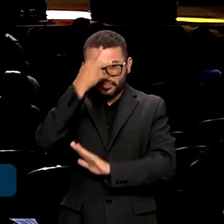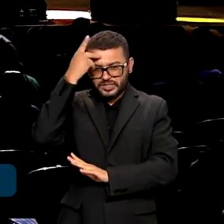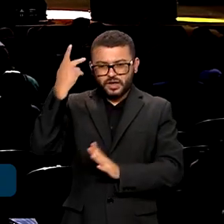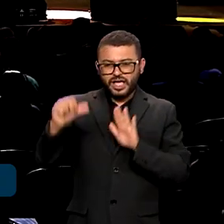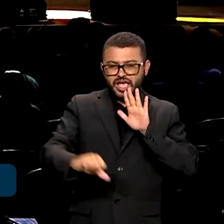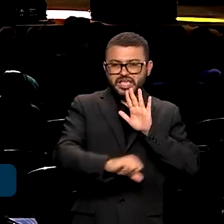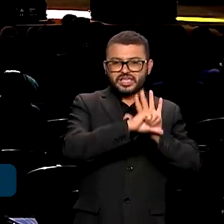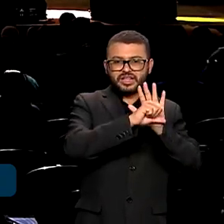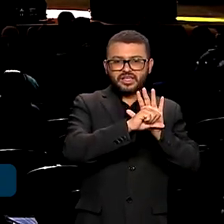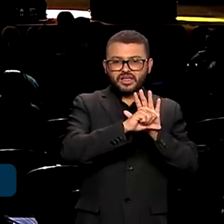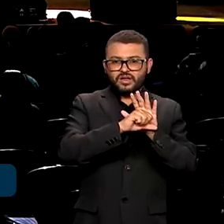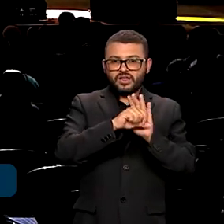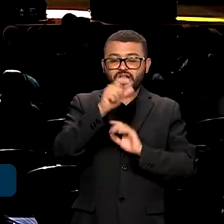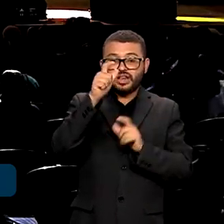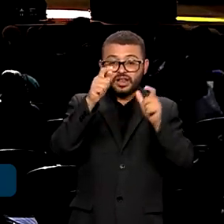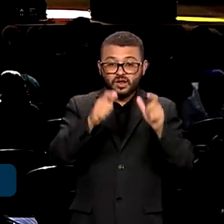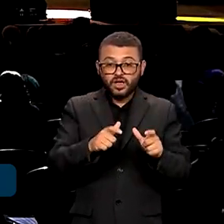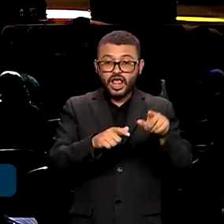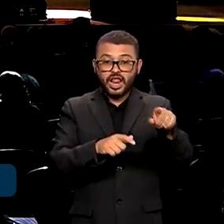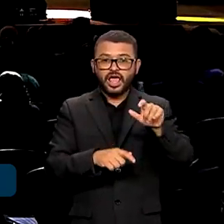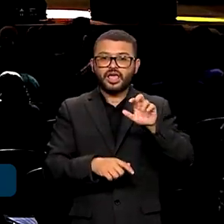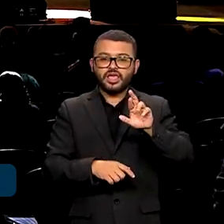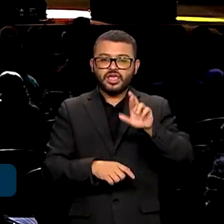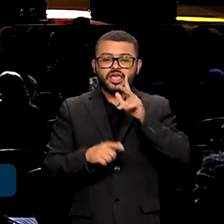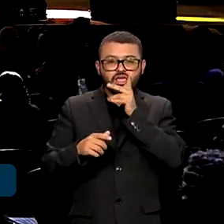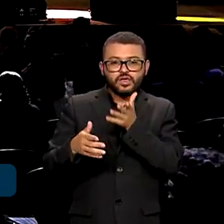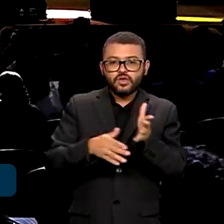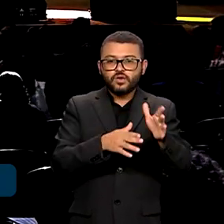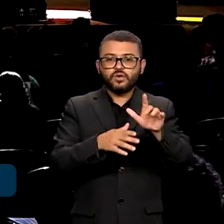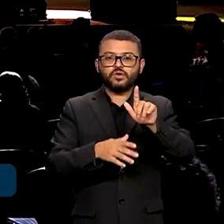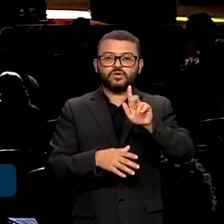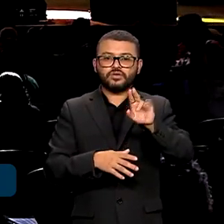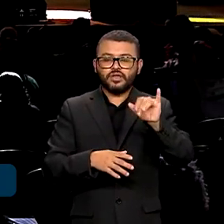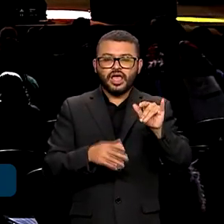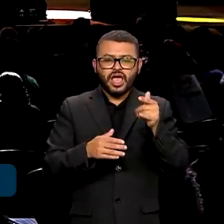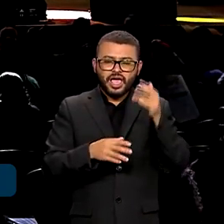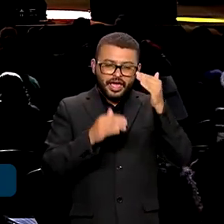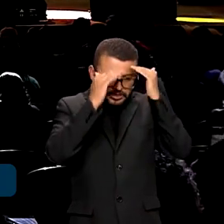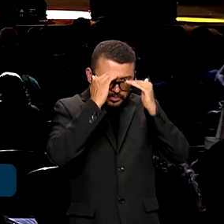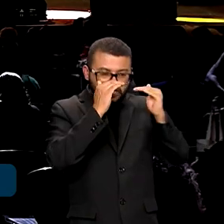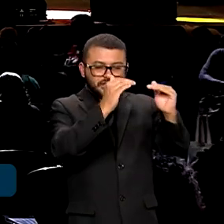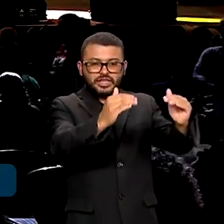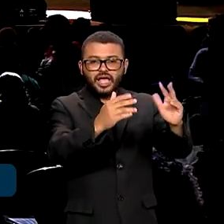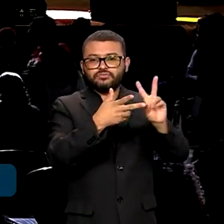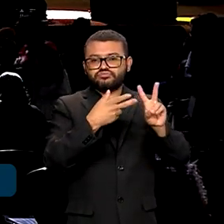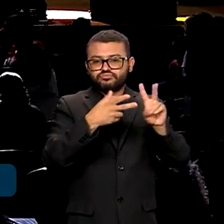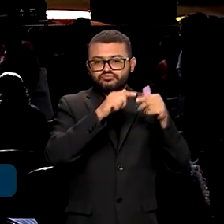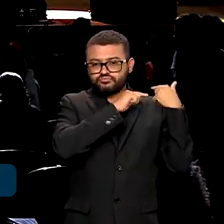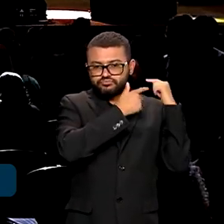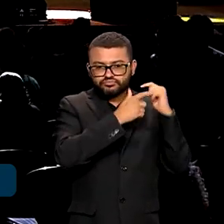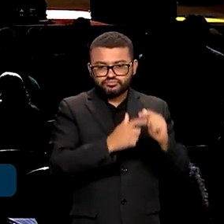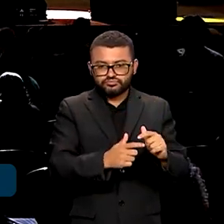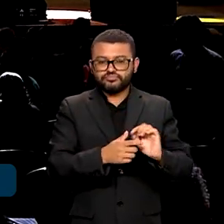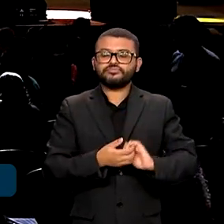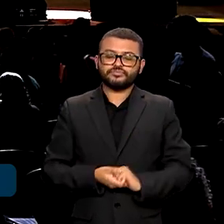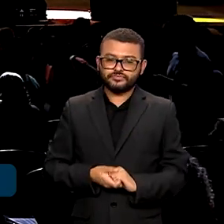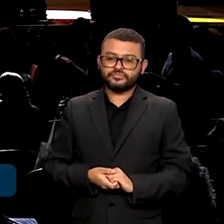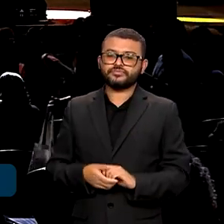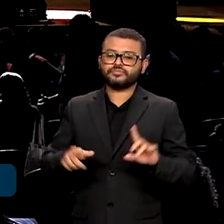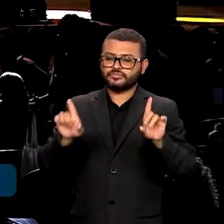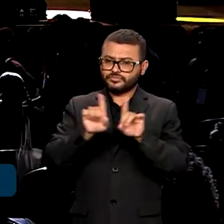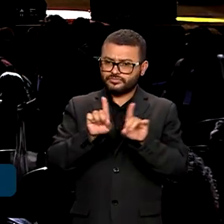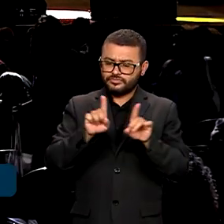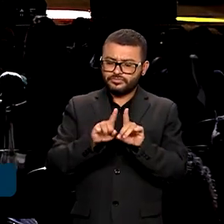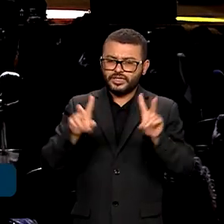que foi a do Alto Rio Guaná, respeitando os povos originários. E aqui estão